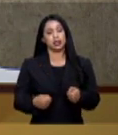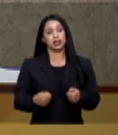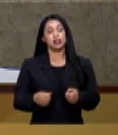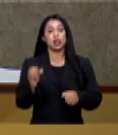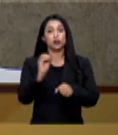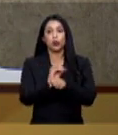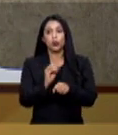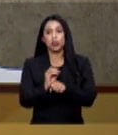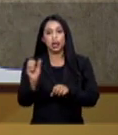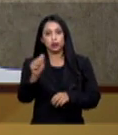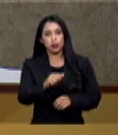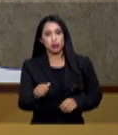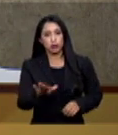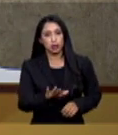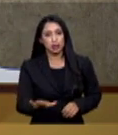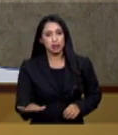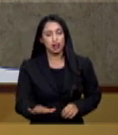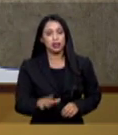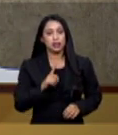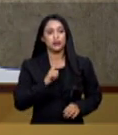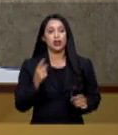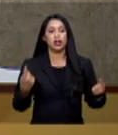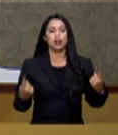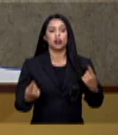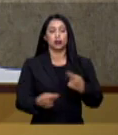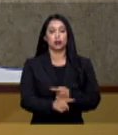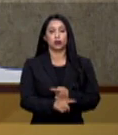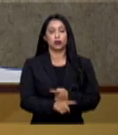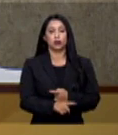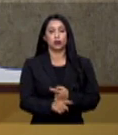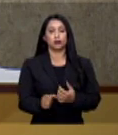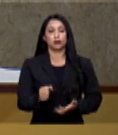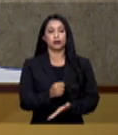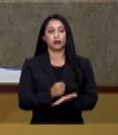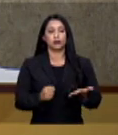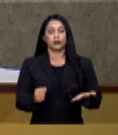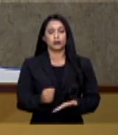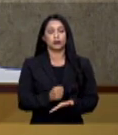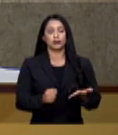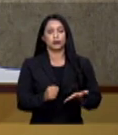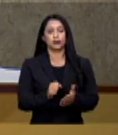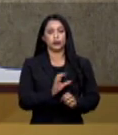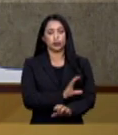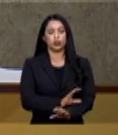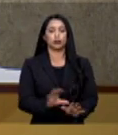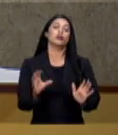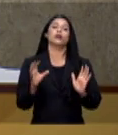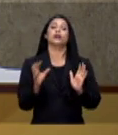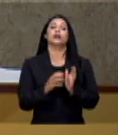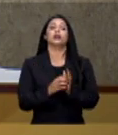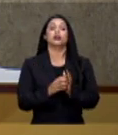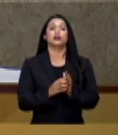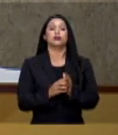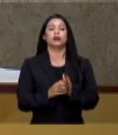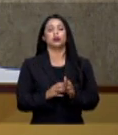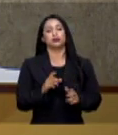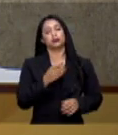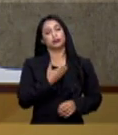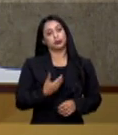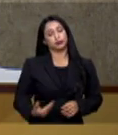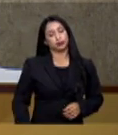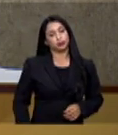socioeducativo vai de encontro ao princípio do concurso público. A importância dos